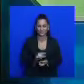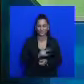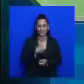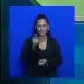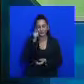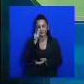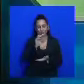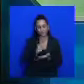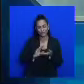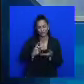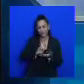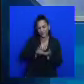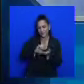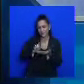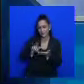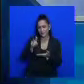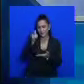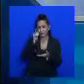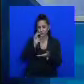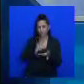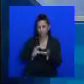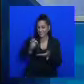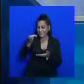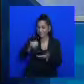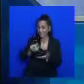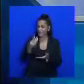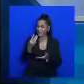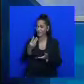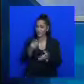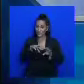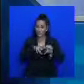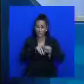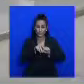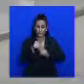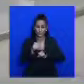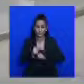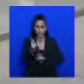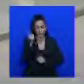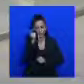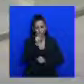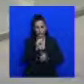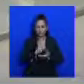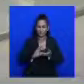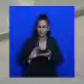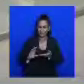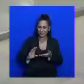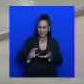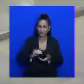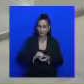Você tem muitas chances de ganhar, você ganha a partir de 3 acertos no Super 7.